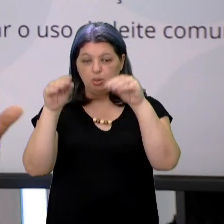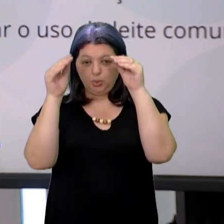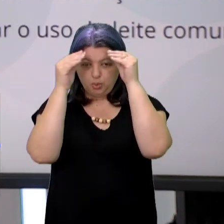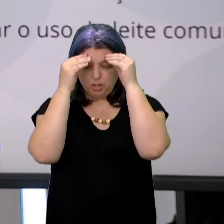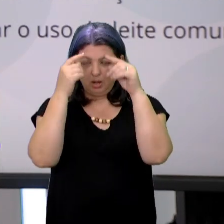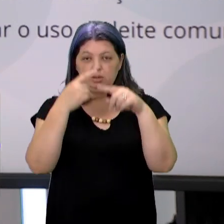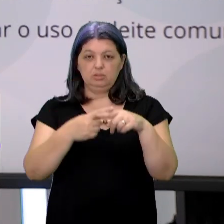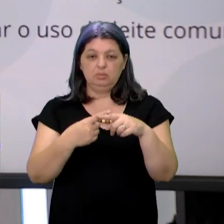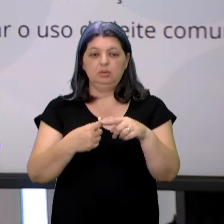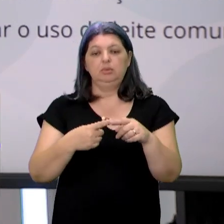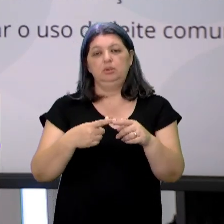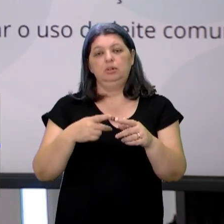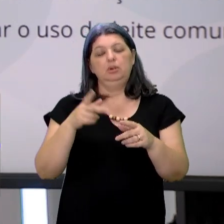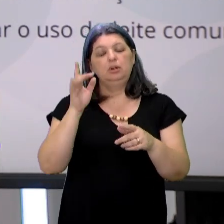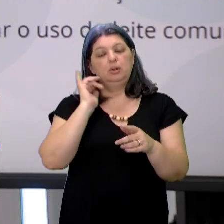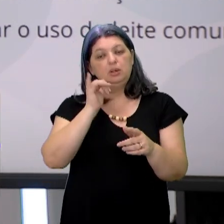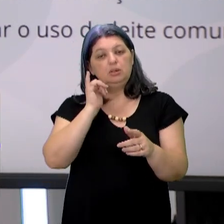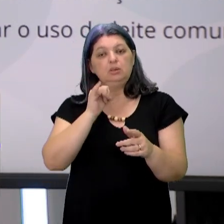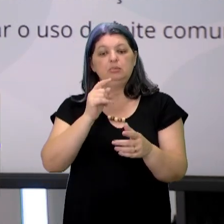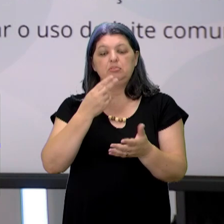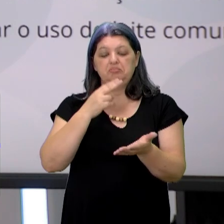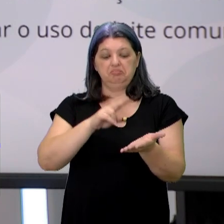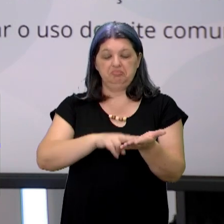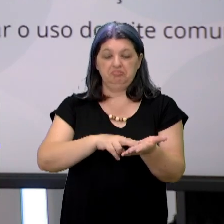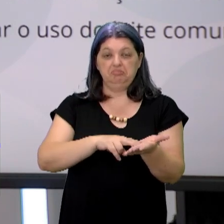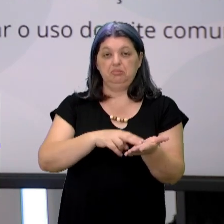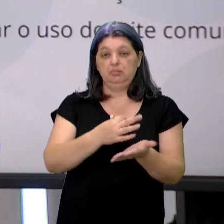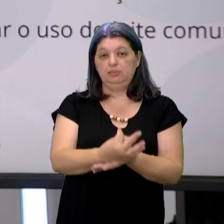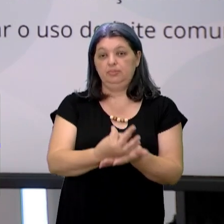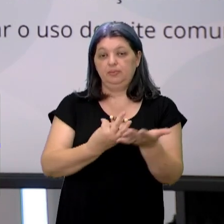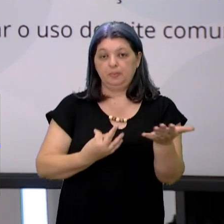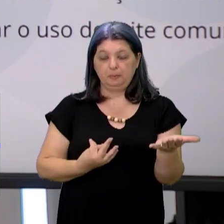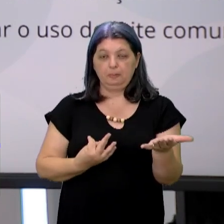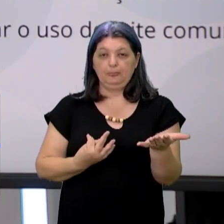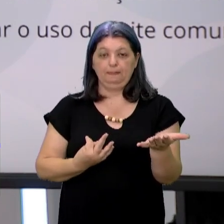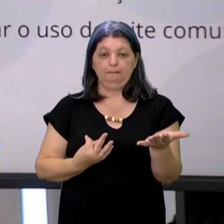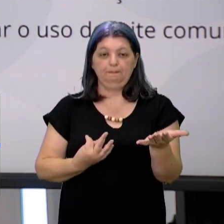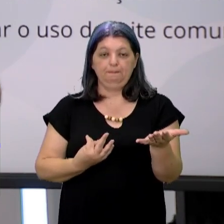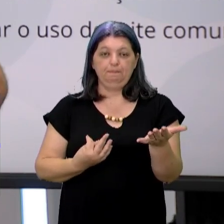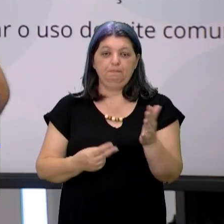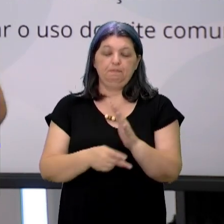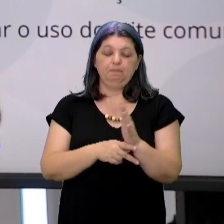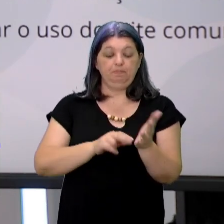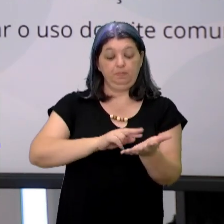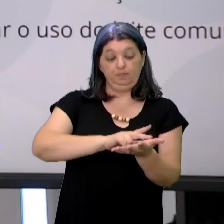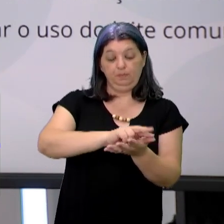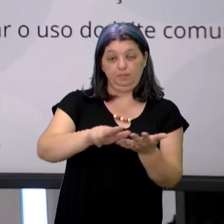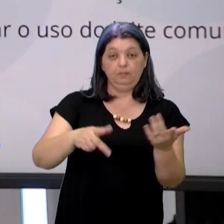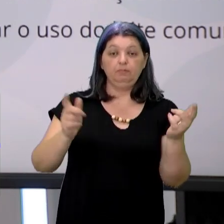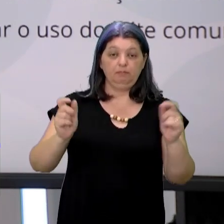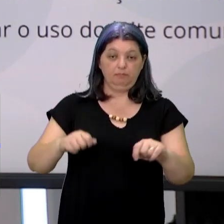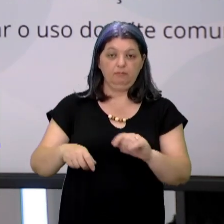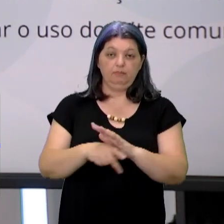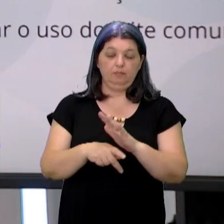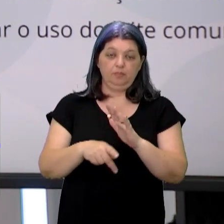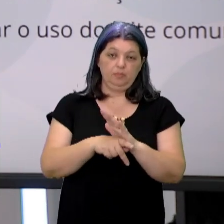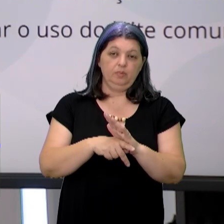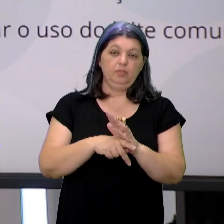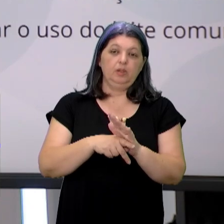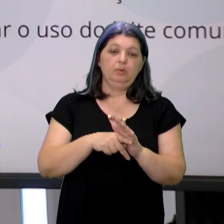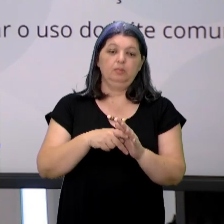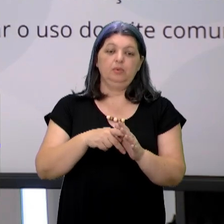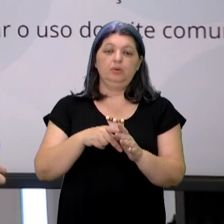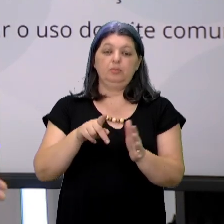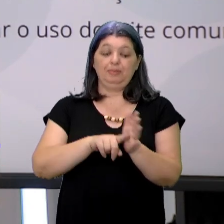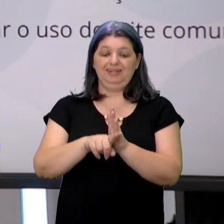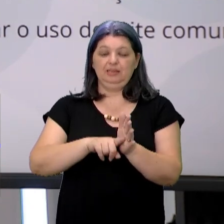escreve contos, romances, você pode escrever uma carta, um texto de manual de instrução e você também pode escrever um artigo de divulgação científica. Cada